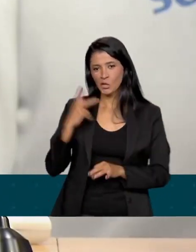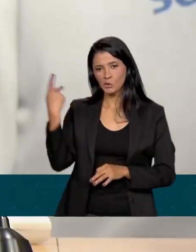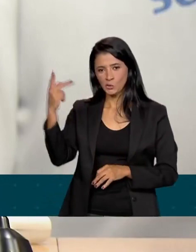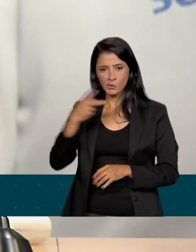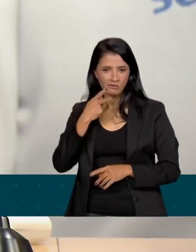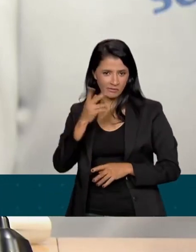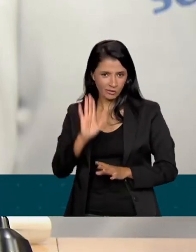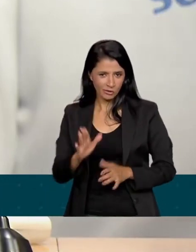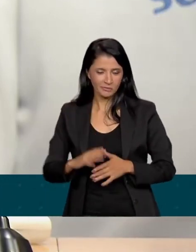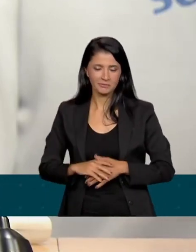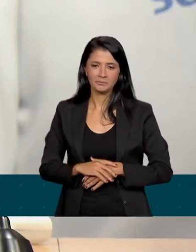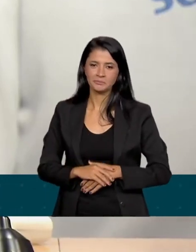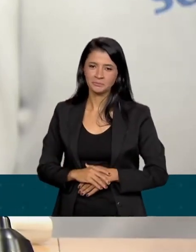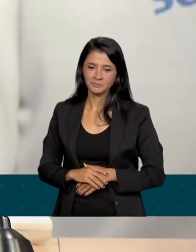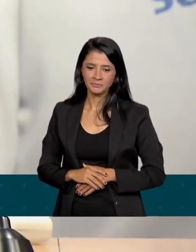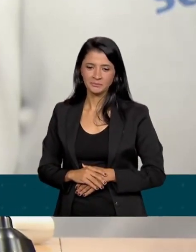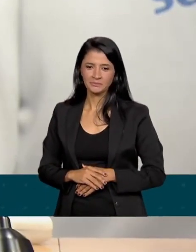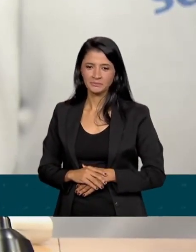fala.